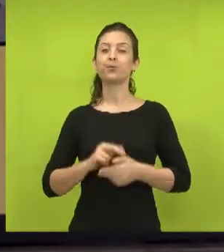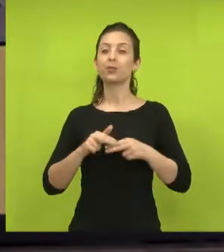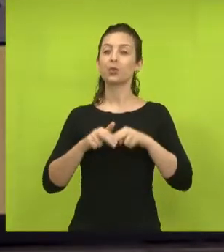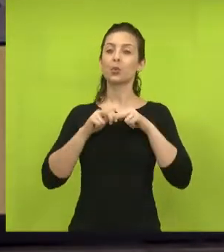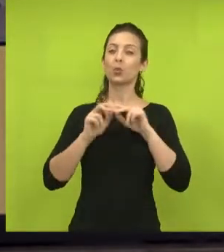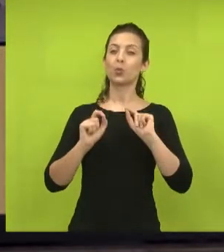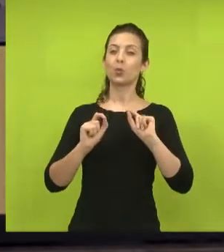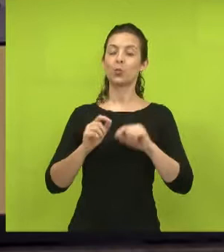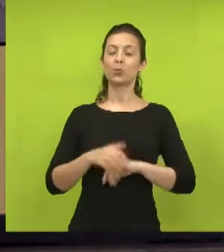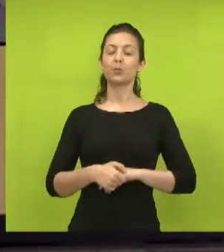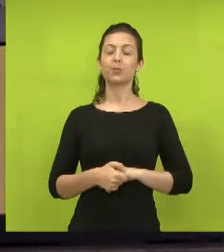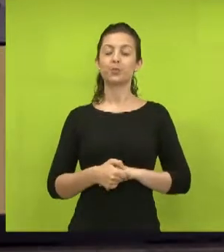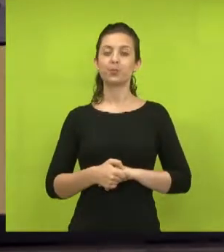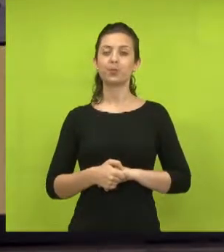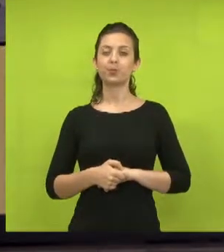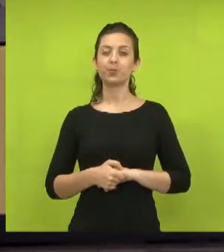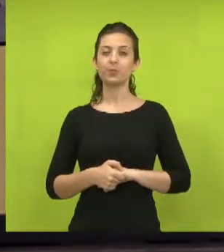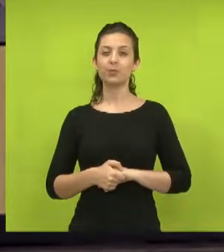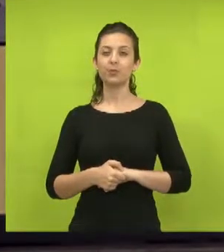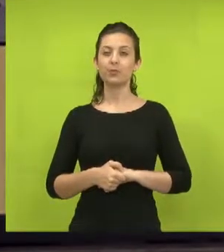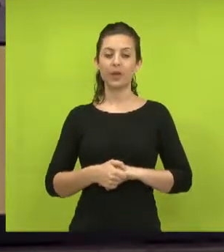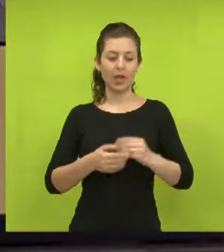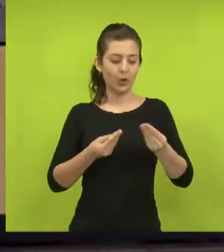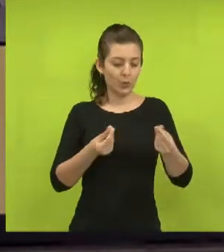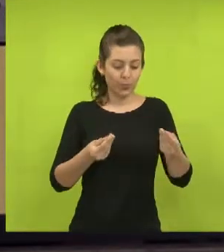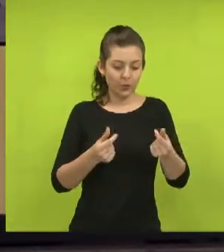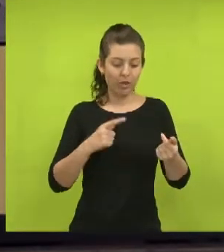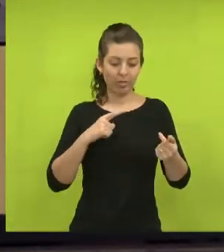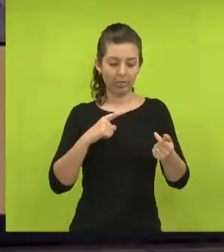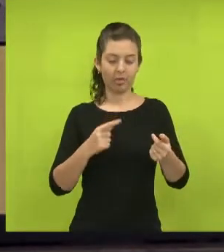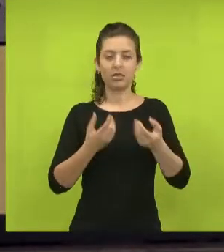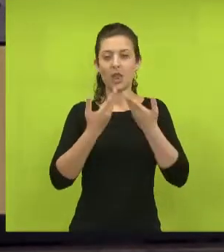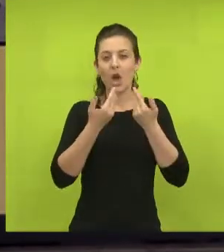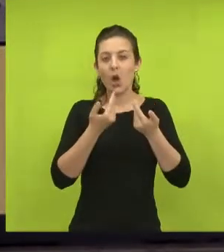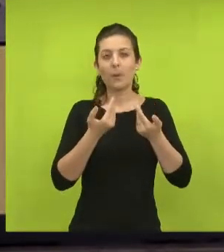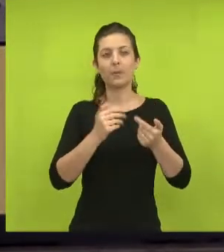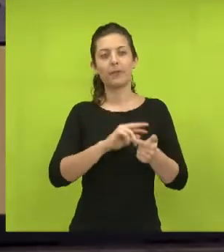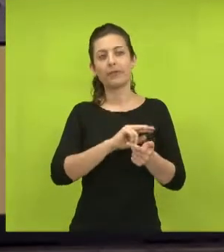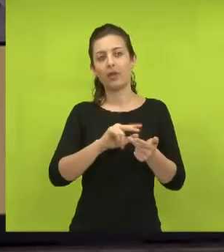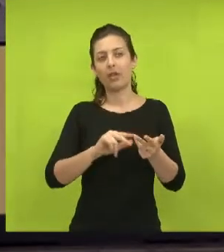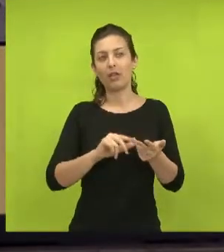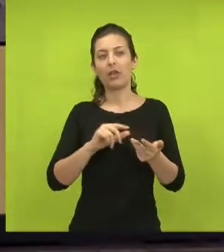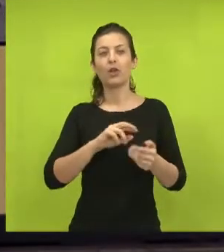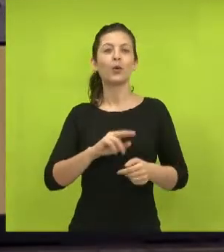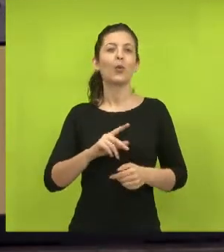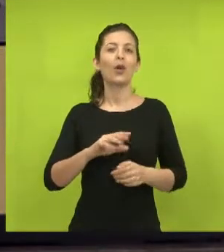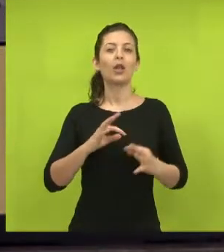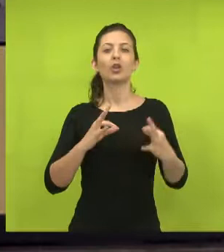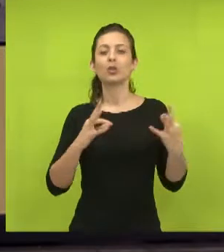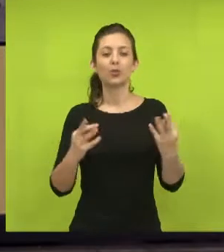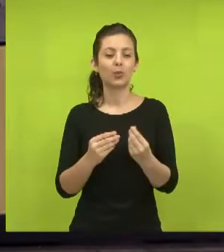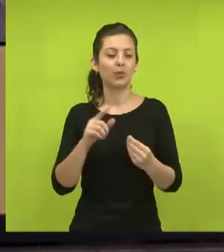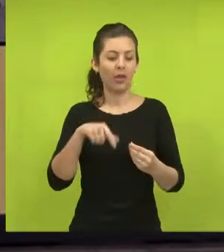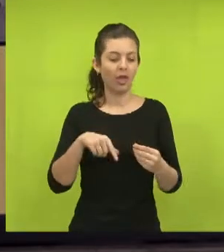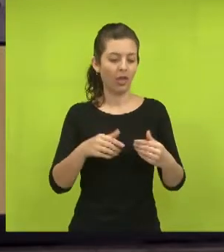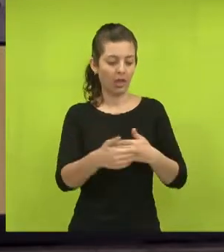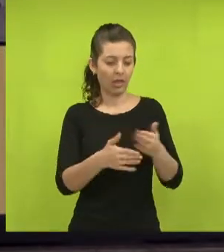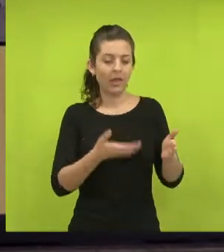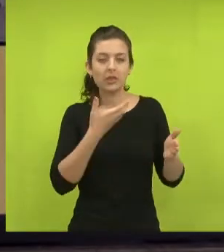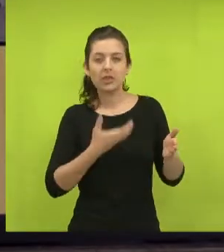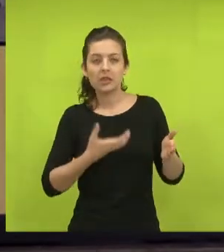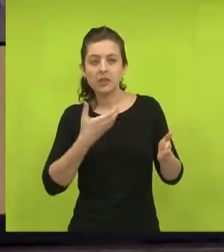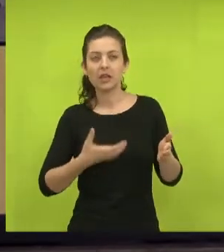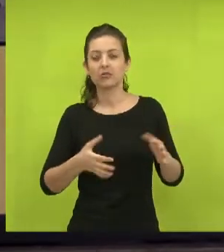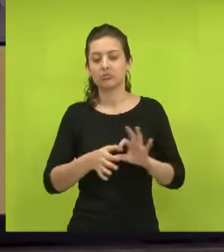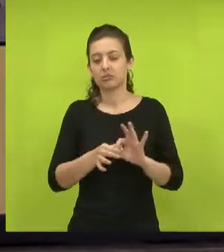conta dos ingredientes que vêm na cesta, né? Você sabe que nem todos são cestas natalinas, e deixar